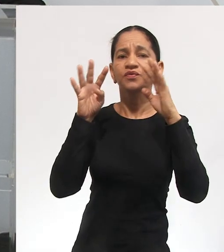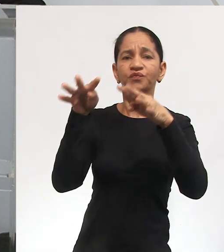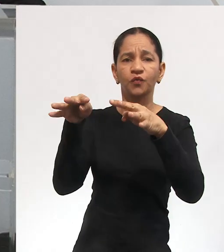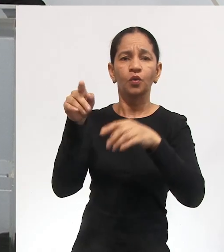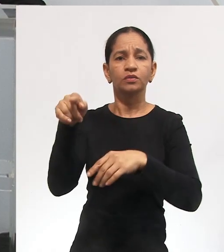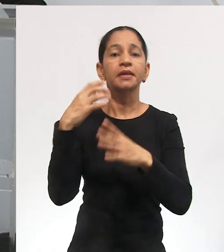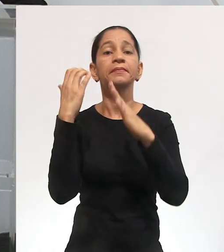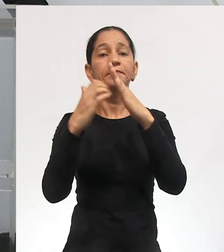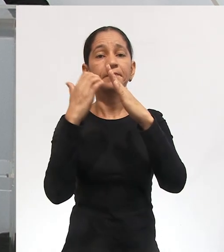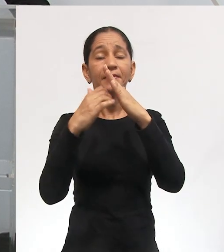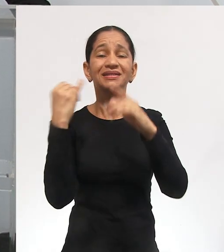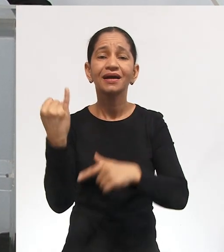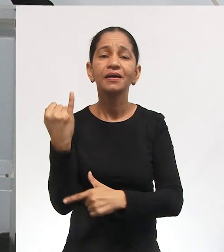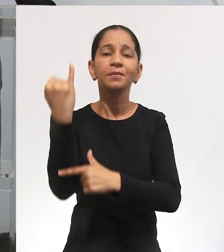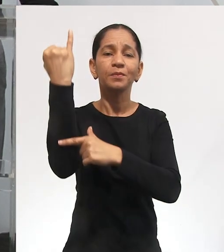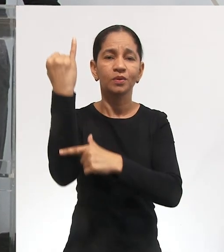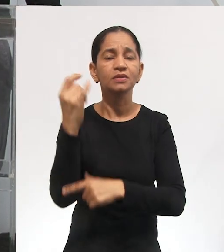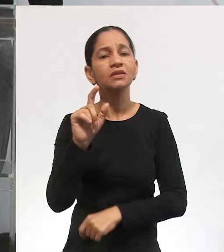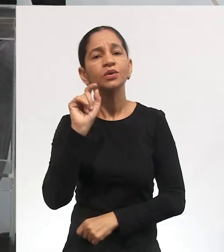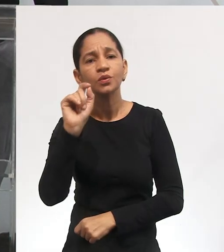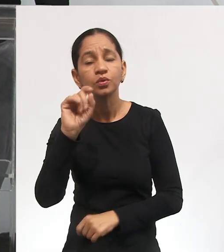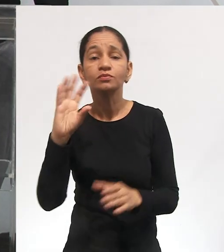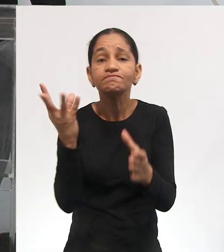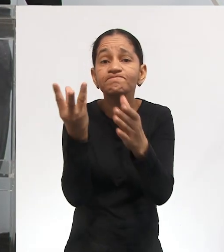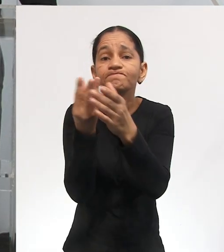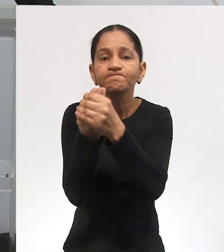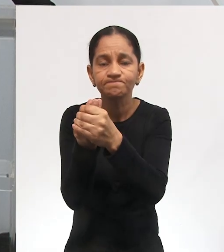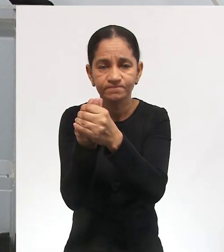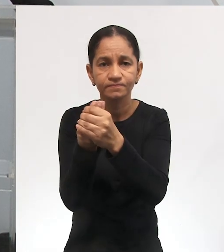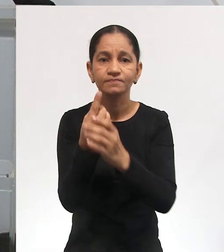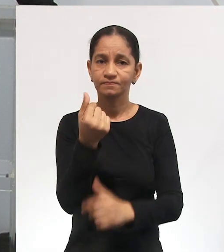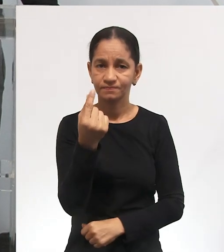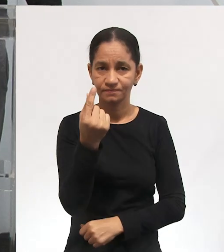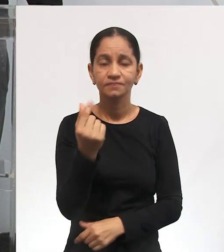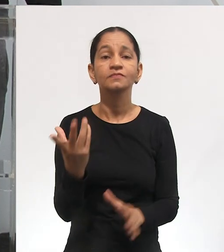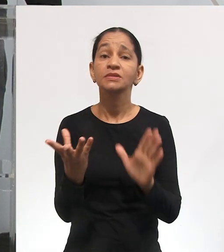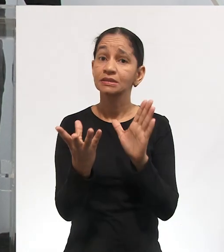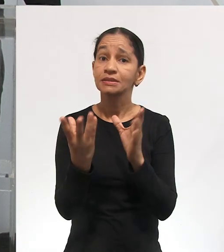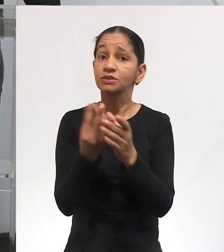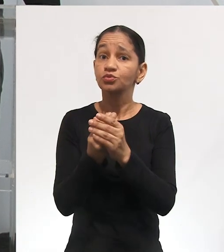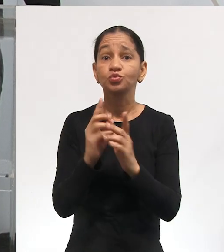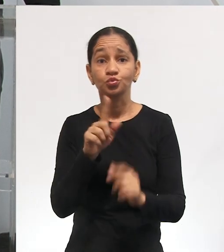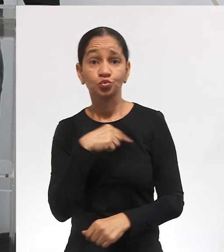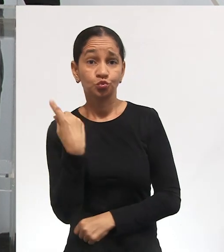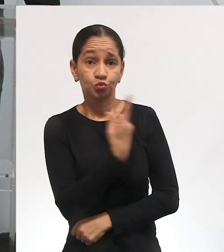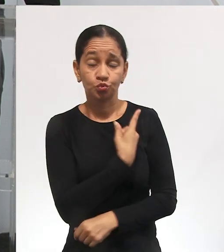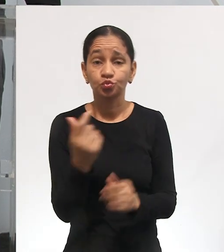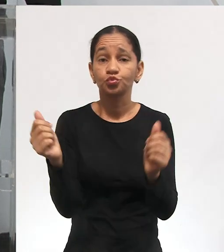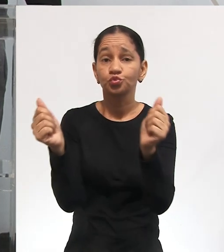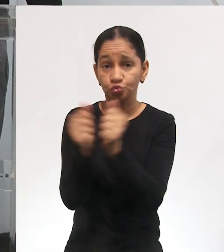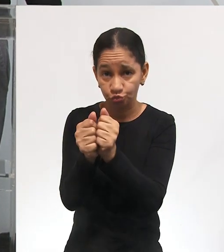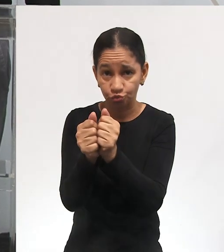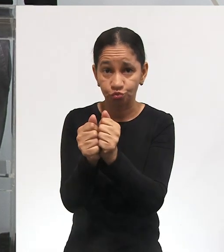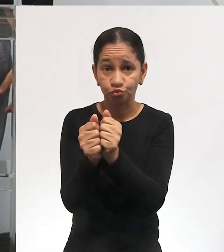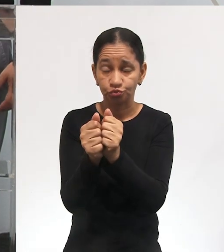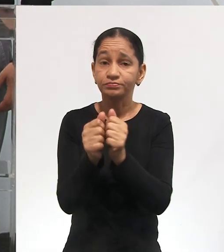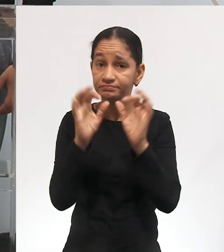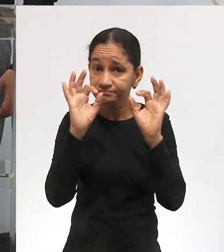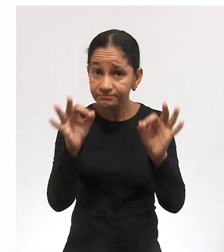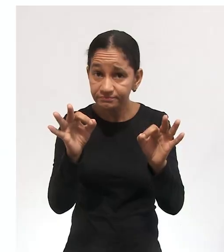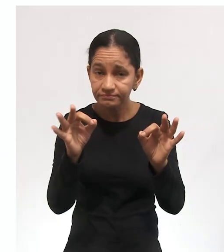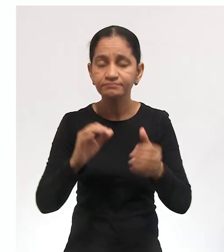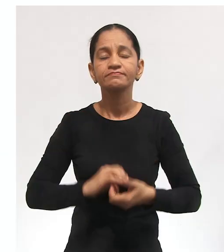sobre a importância da gente ter a integralização do capital social nas sociedades